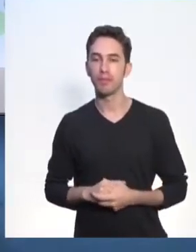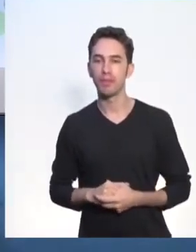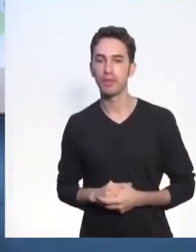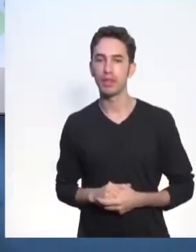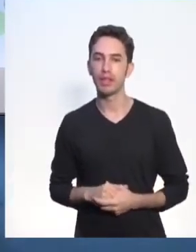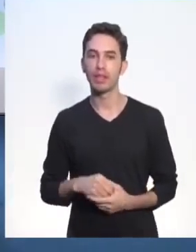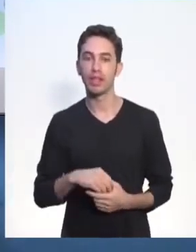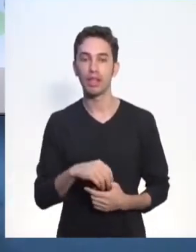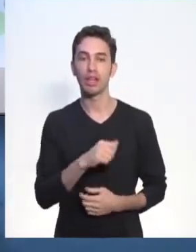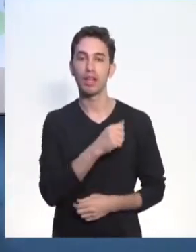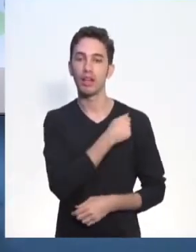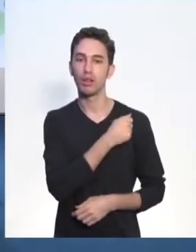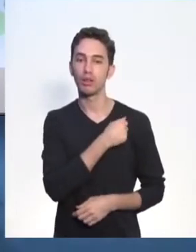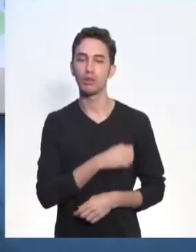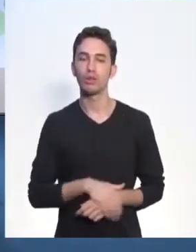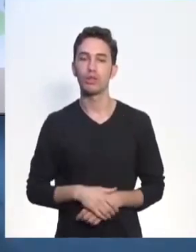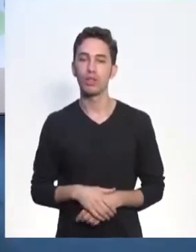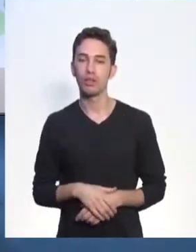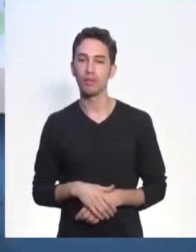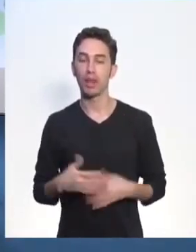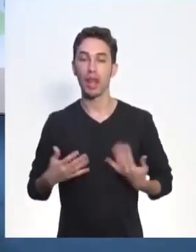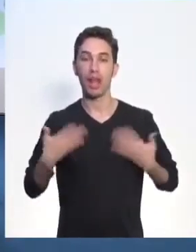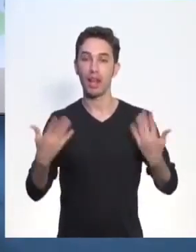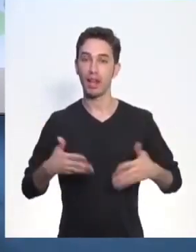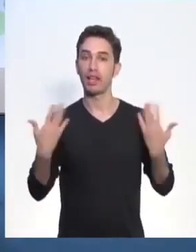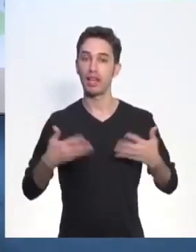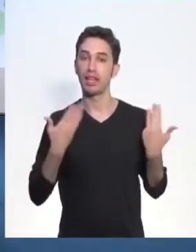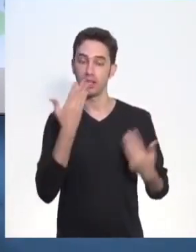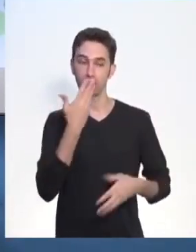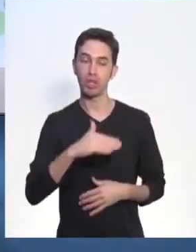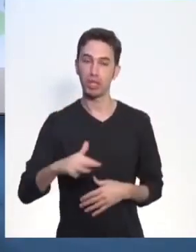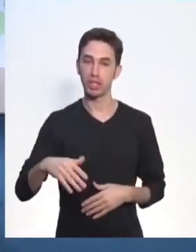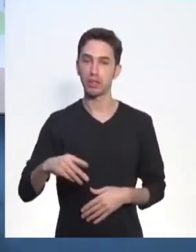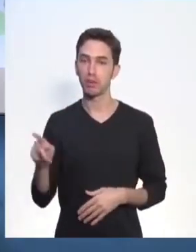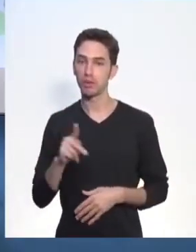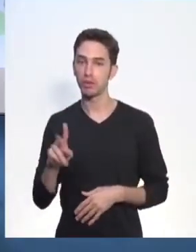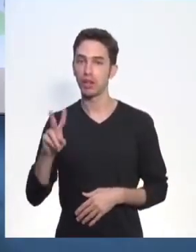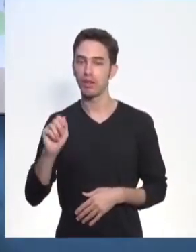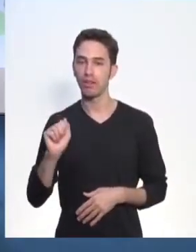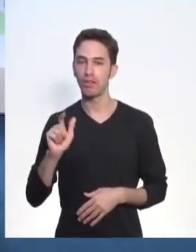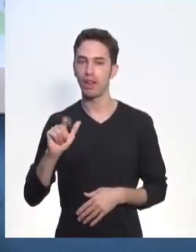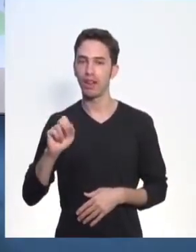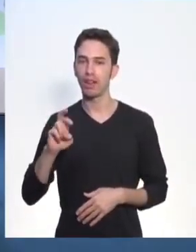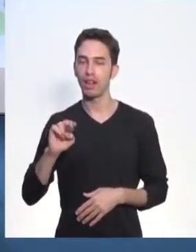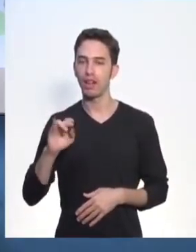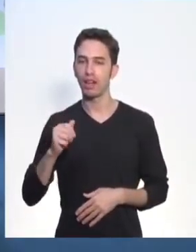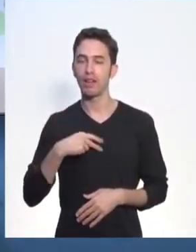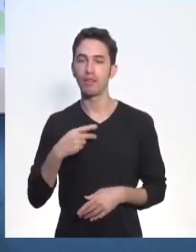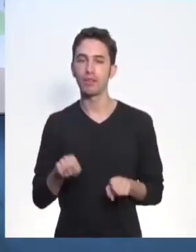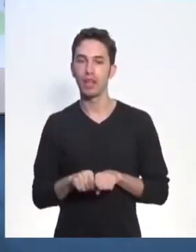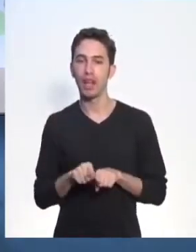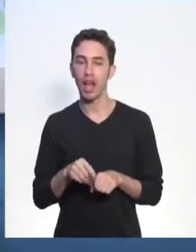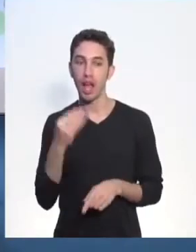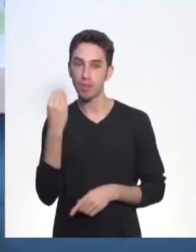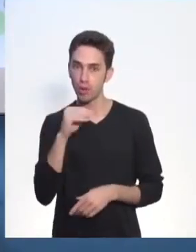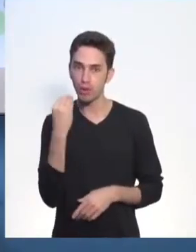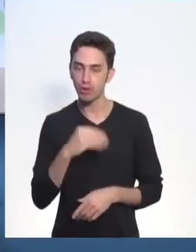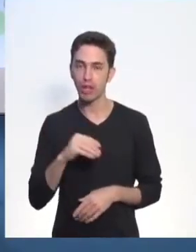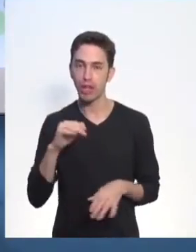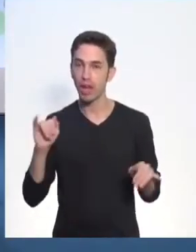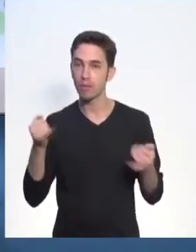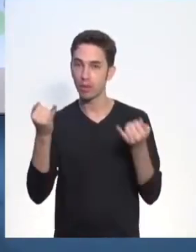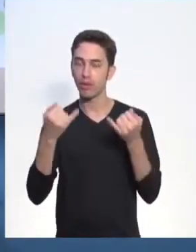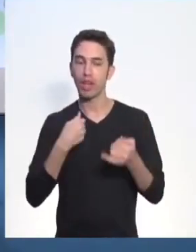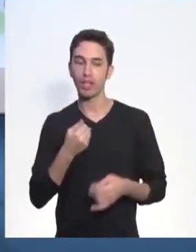De alunos, vamos lá. A alegria de uma criança. A Valéria, alegria de uma criança. Aproveite a infância, tempo não volta, a aluna